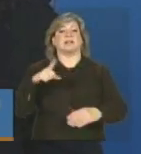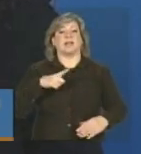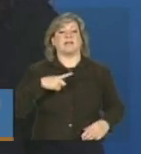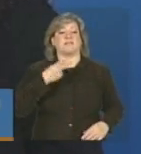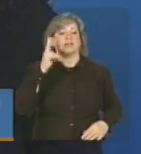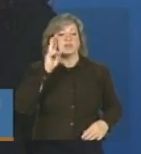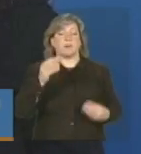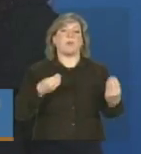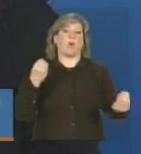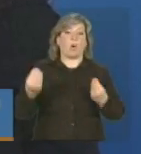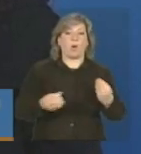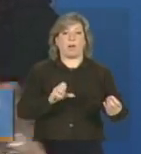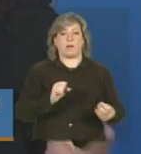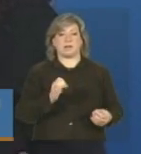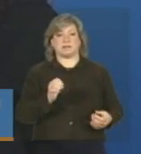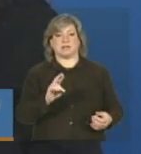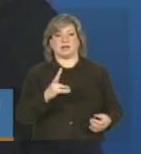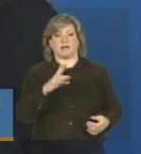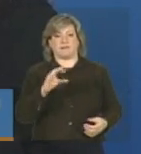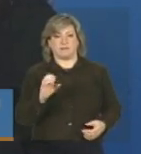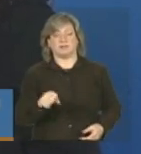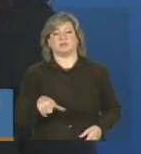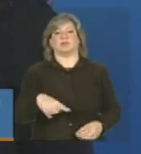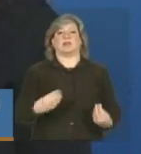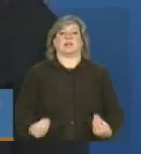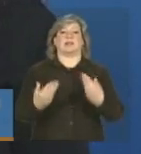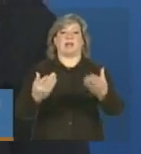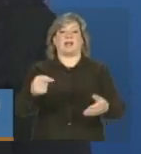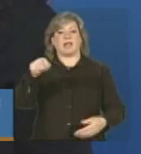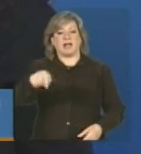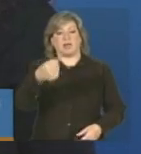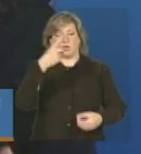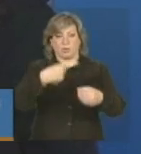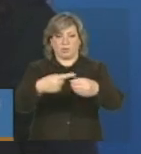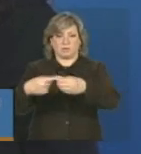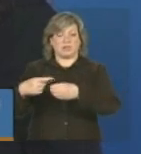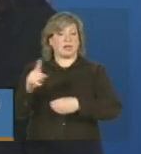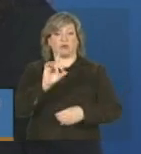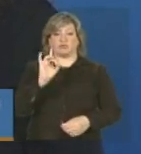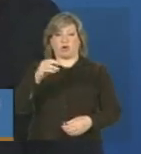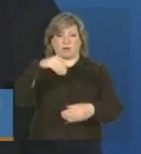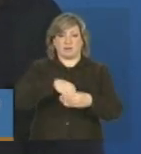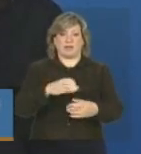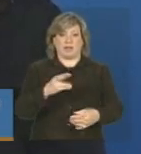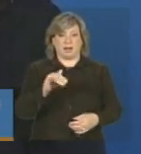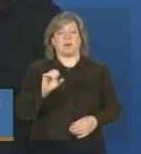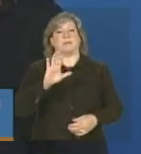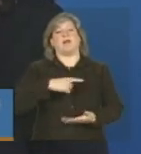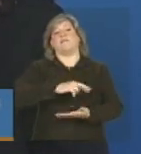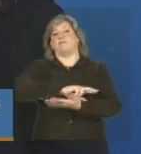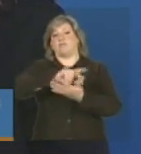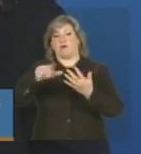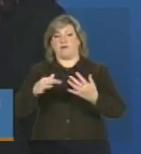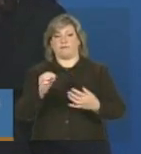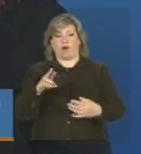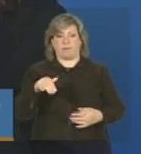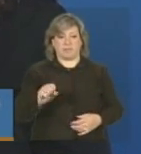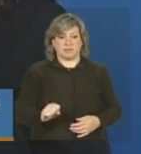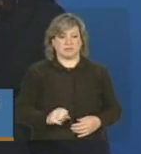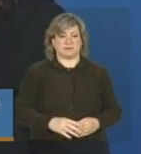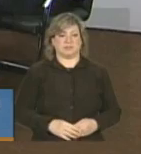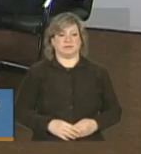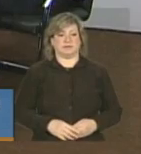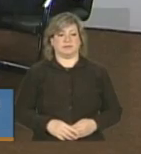sobre os serviços ofertados naquele município, não só no CRAS, mas de outras formas. Vem uma pergunta agora